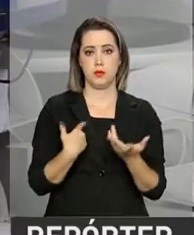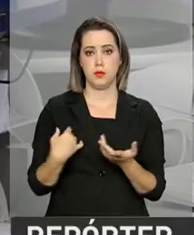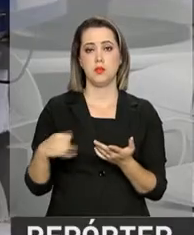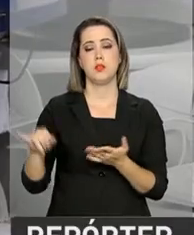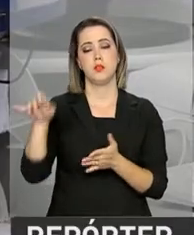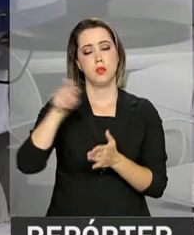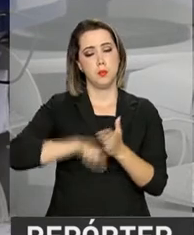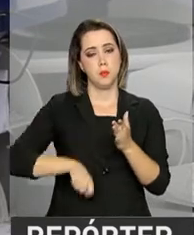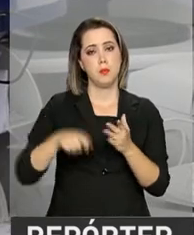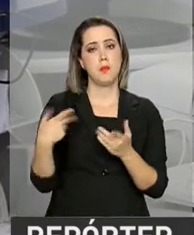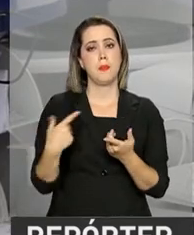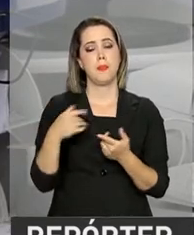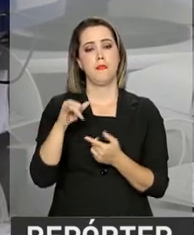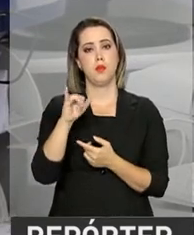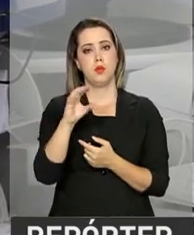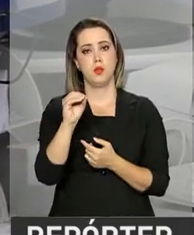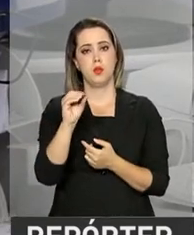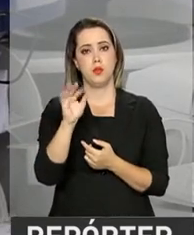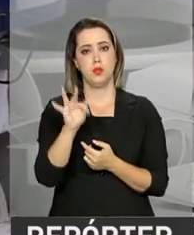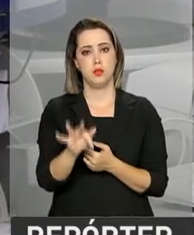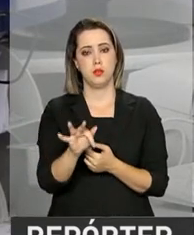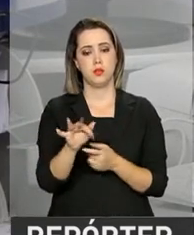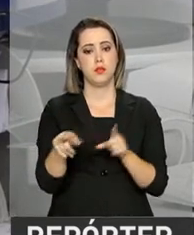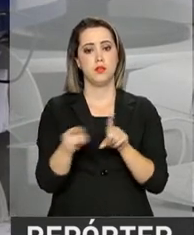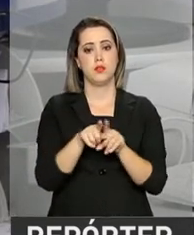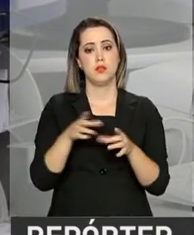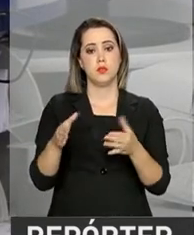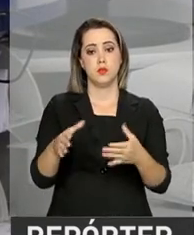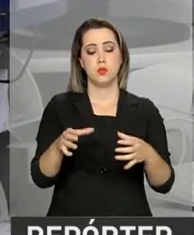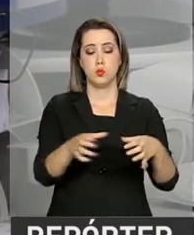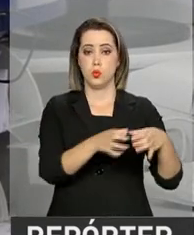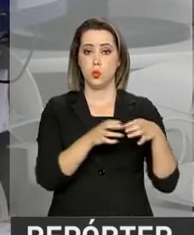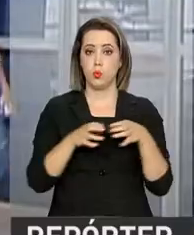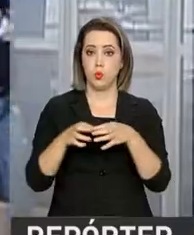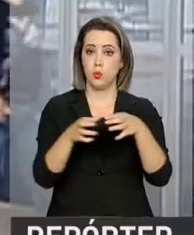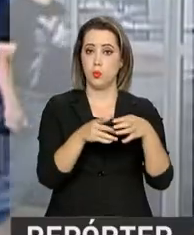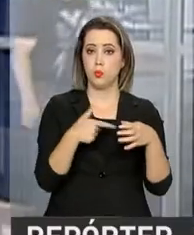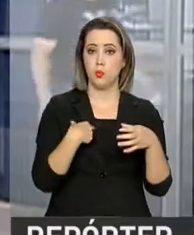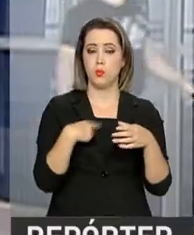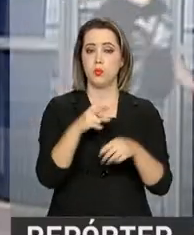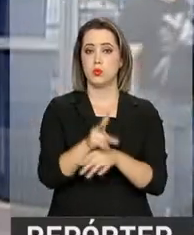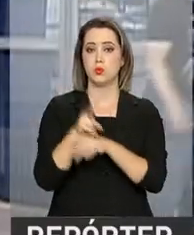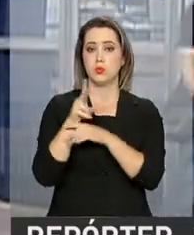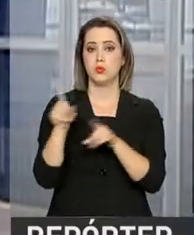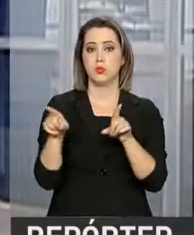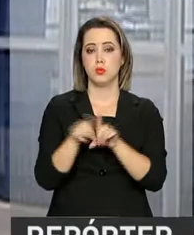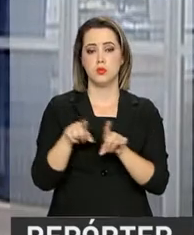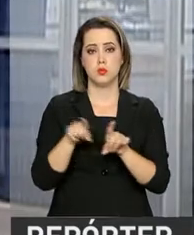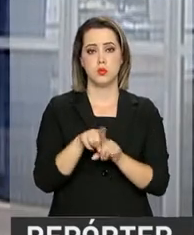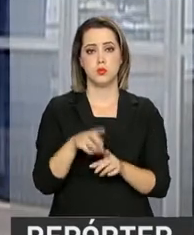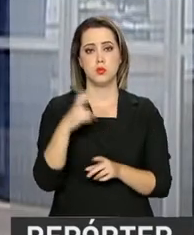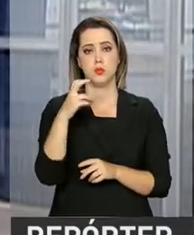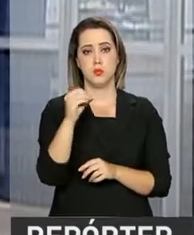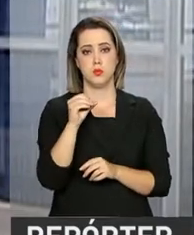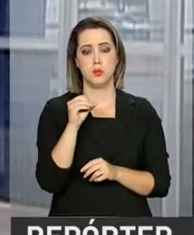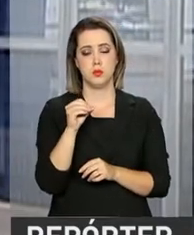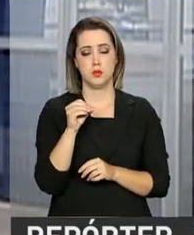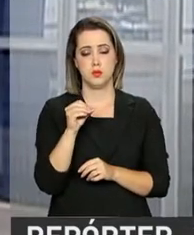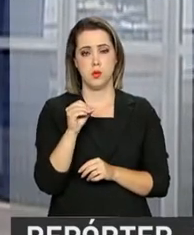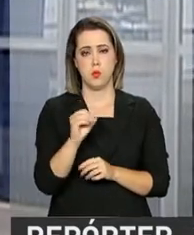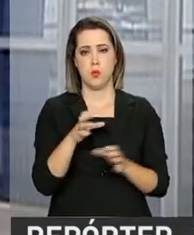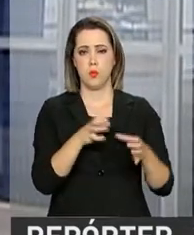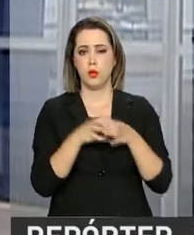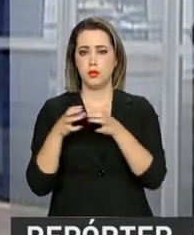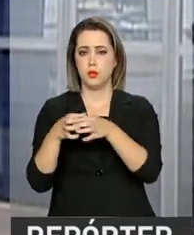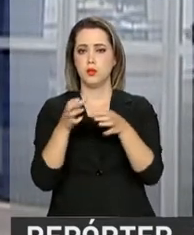financeiras que passará a ser cobrado de cooperativas de crédito e da inclusão de 50 setores na contribuição